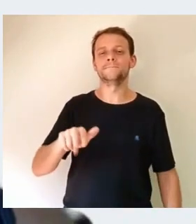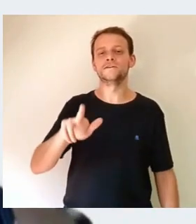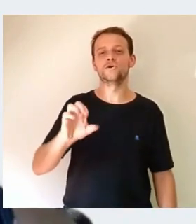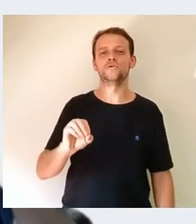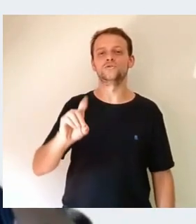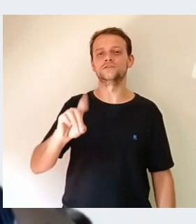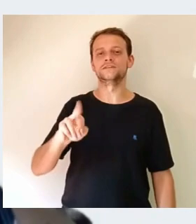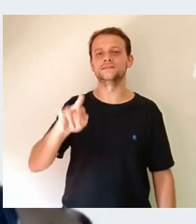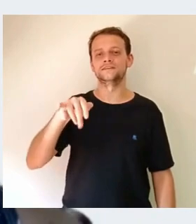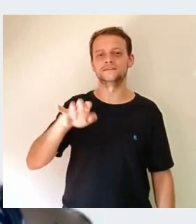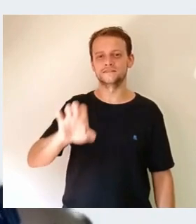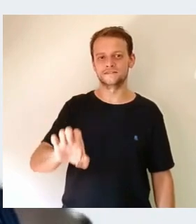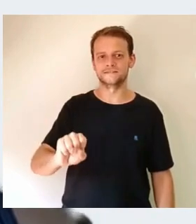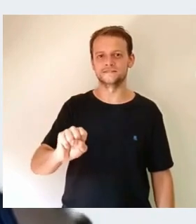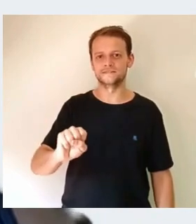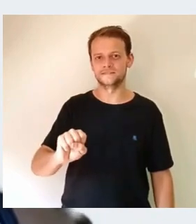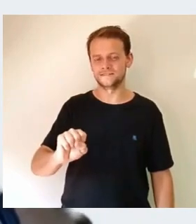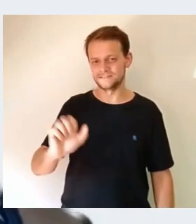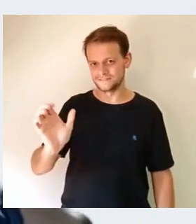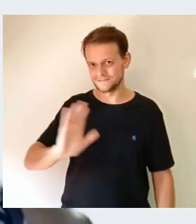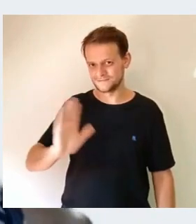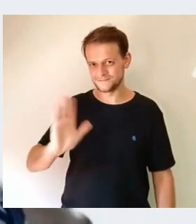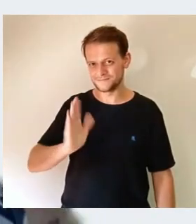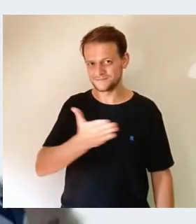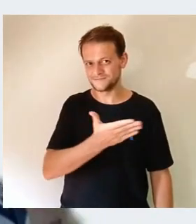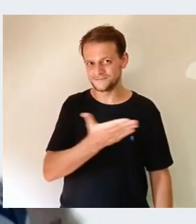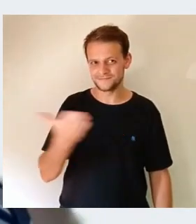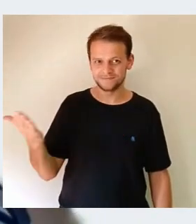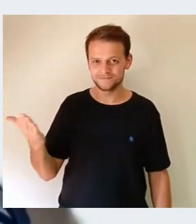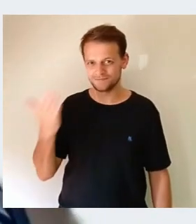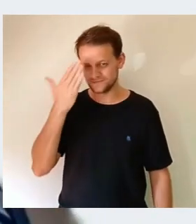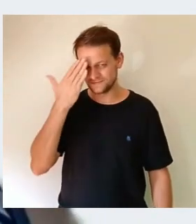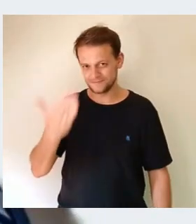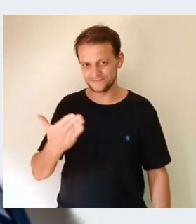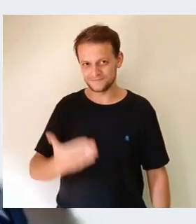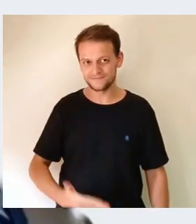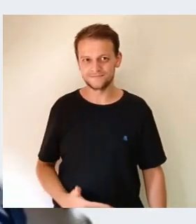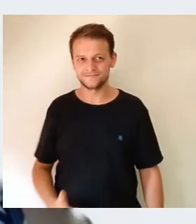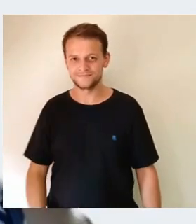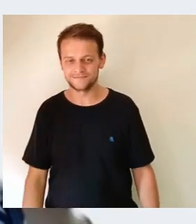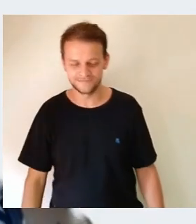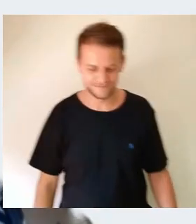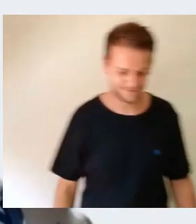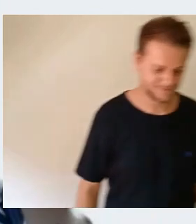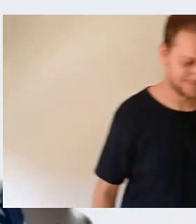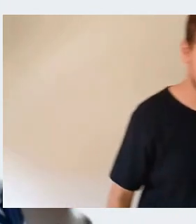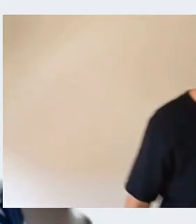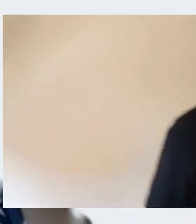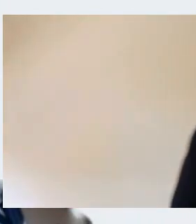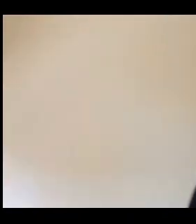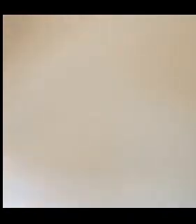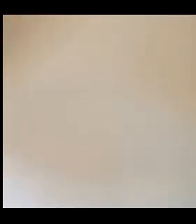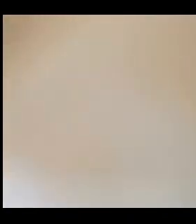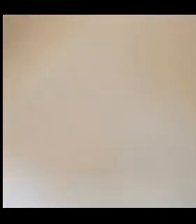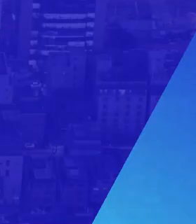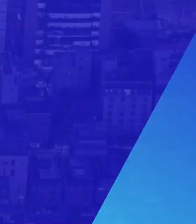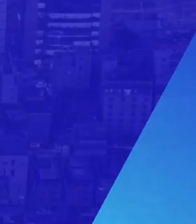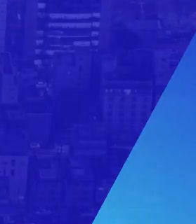Paz Rodrigues, da Espanha, tá? Até mais. Muito obrigada.